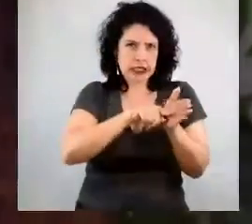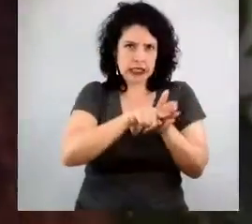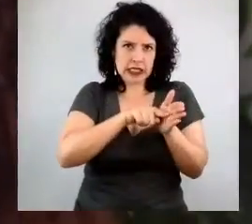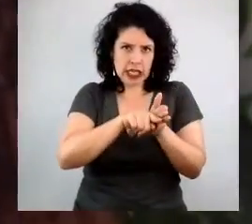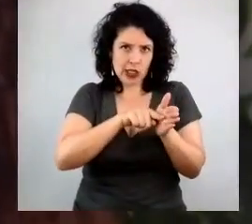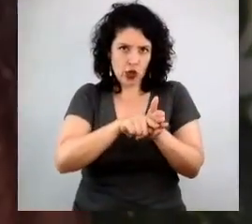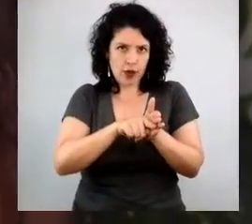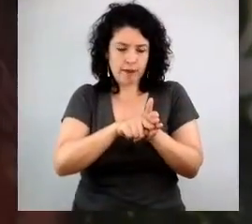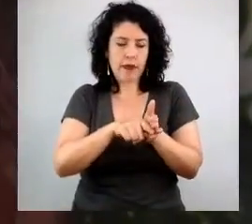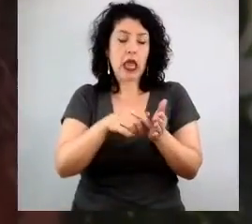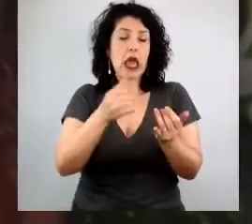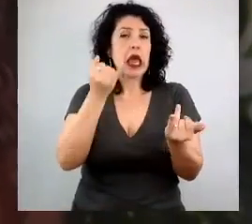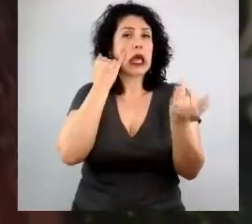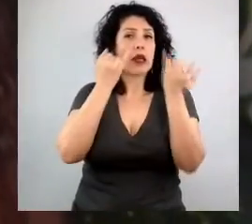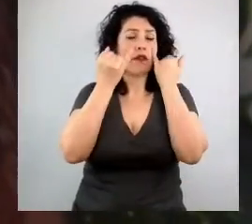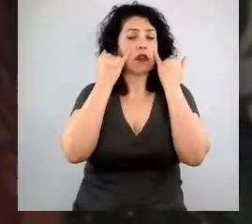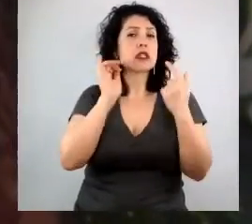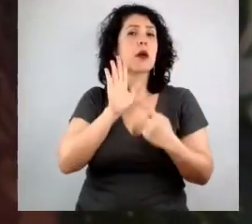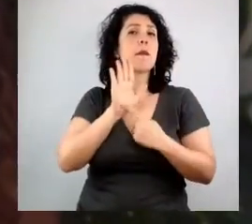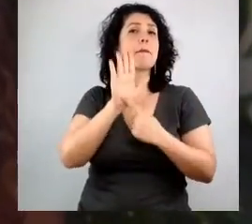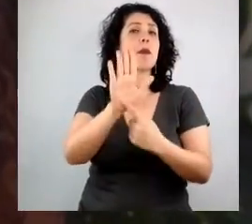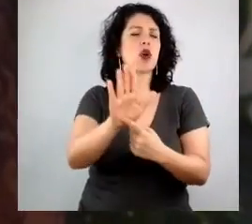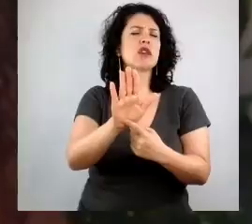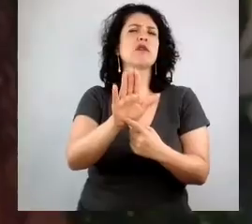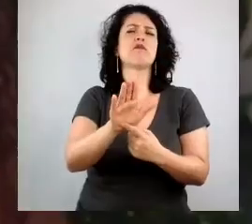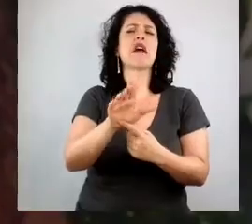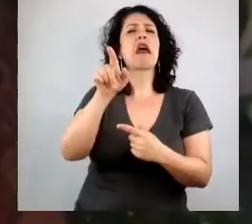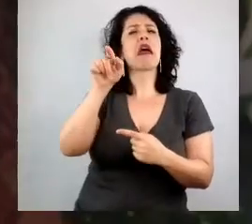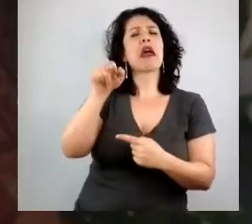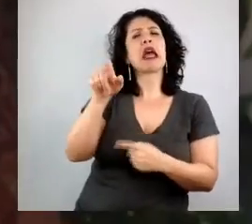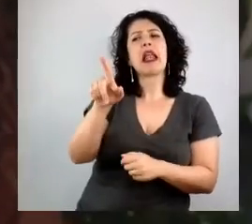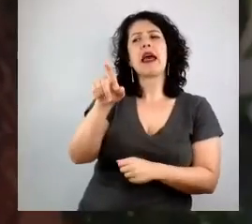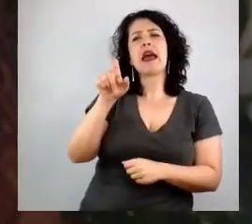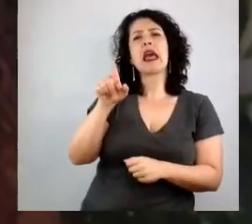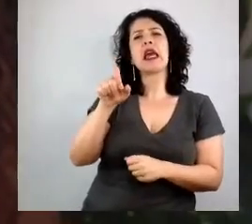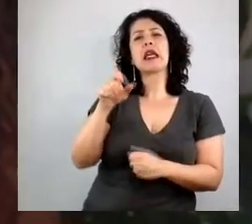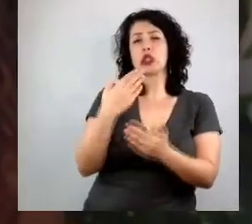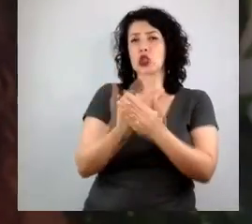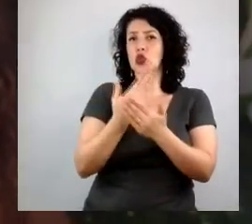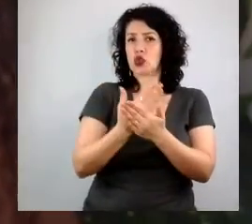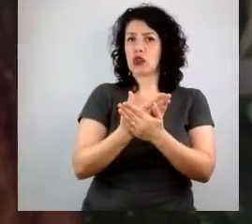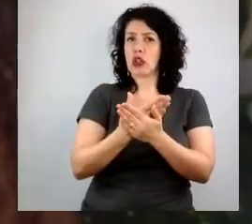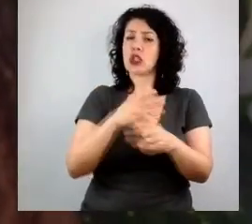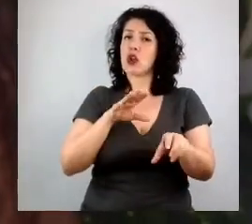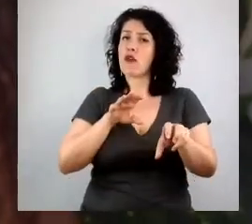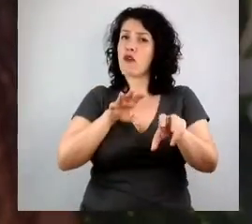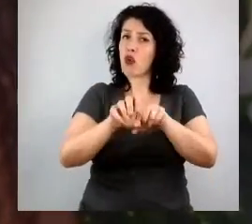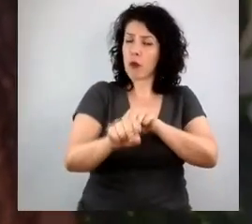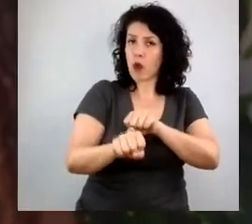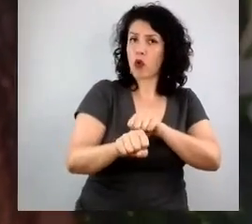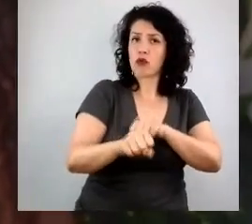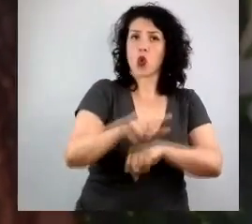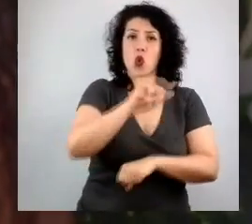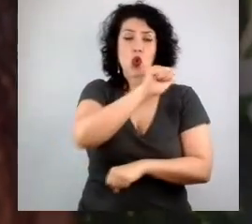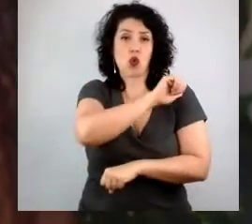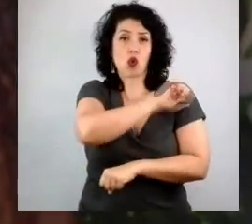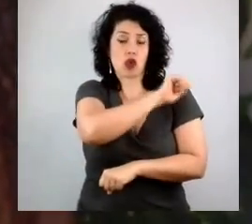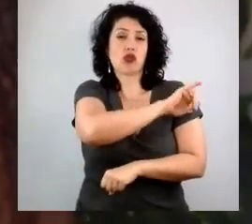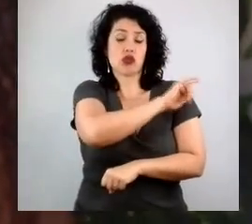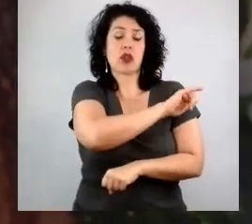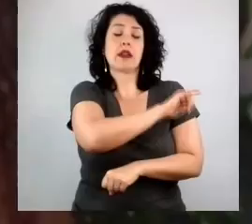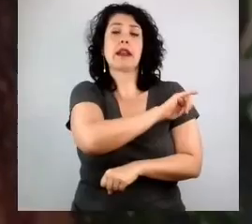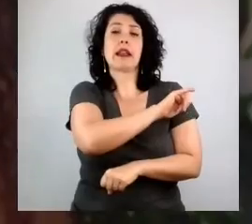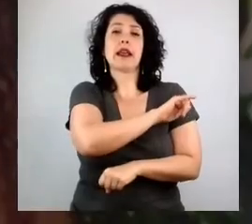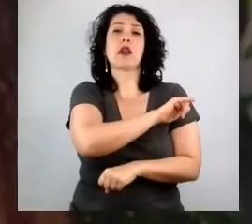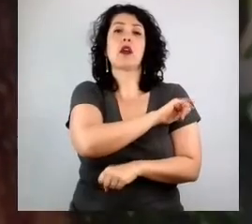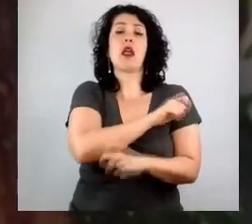ex-estudante, né, ela se formou em publicidade aqui no Rio de Janeiro, a Brenda Belfort, se formou em publicidade na PUC do Rio de